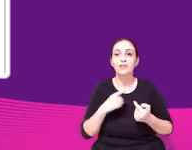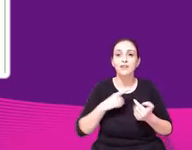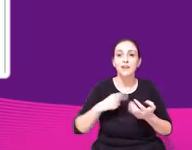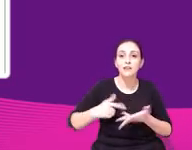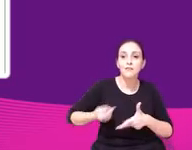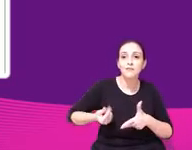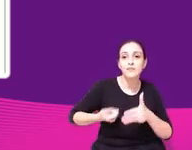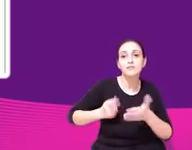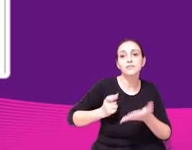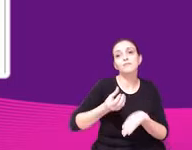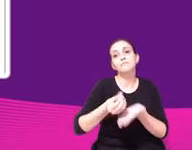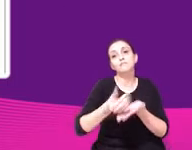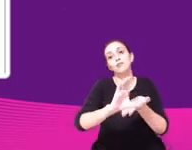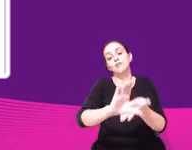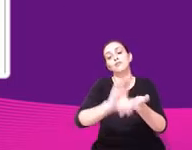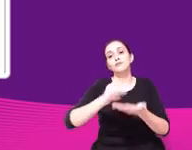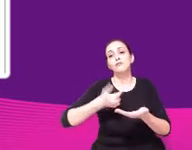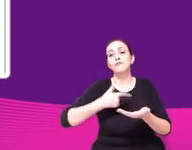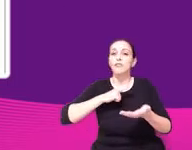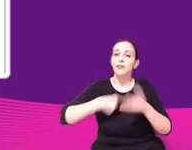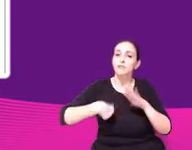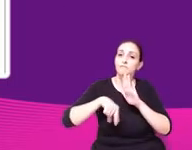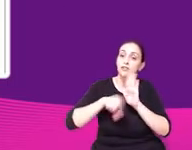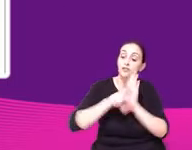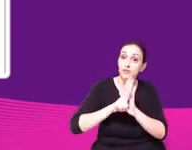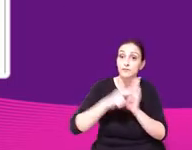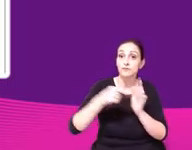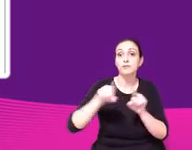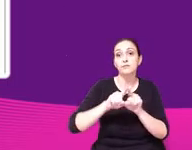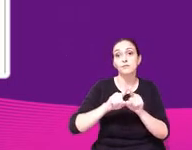de legislação e de educação.